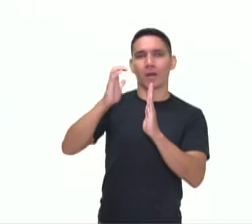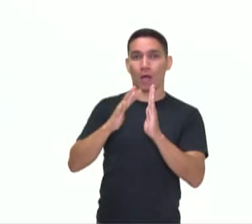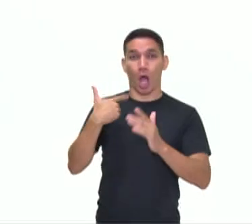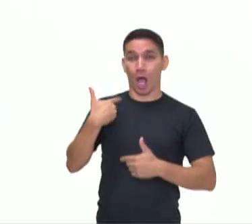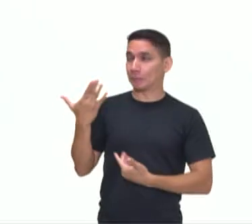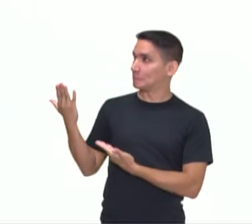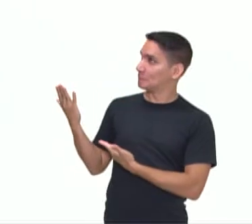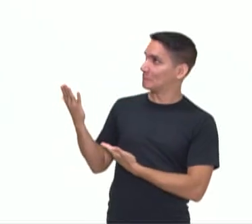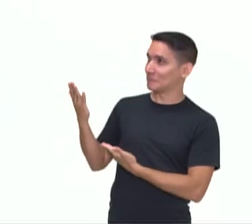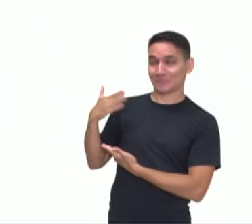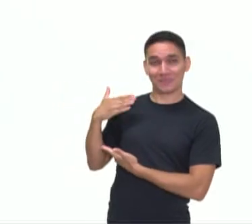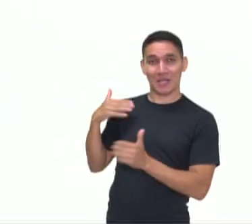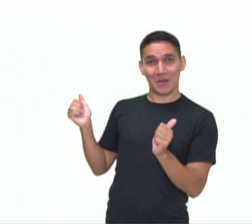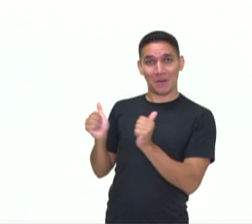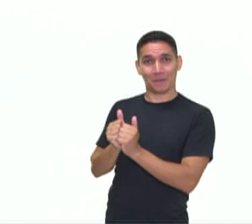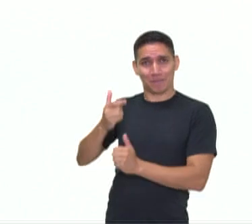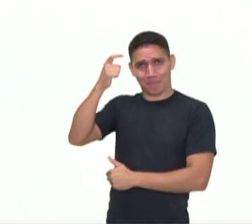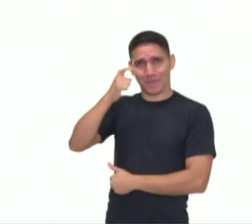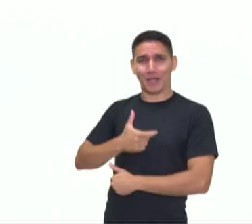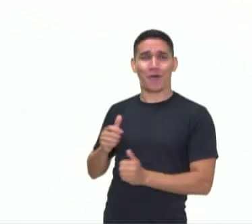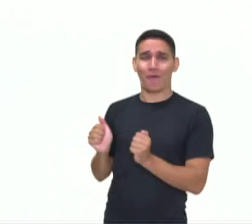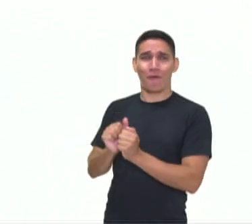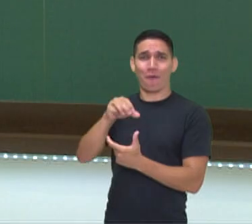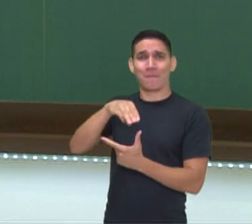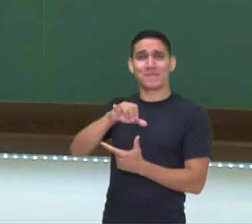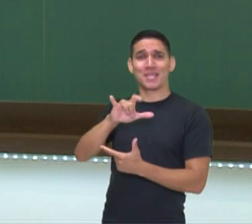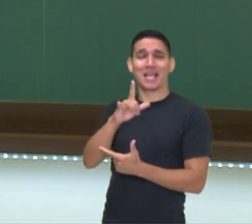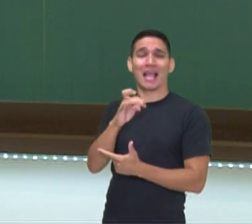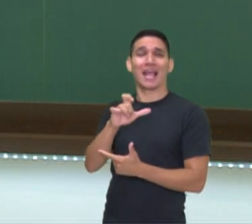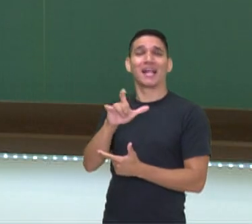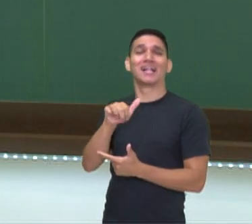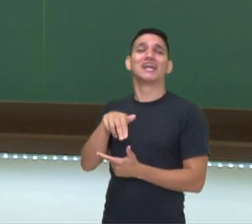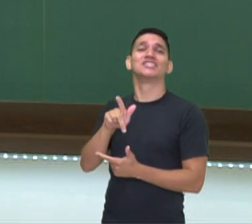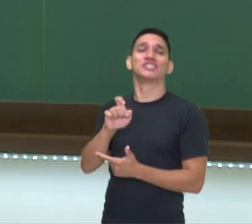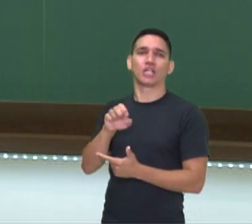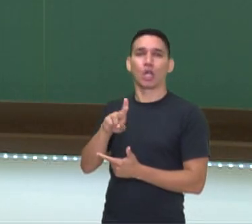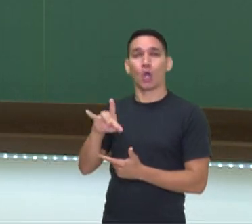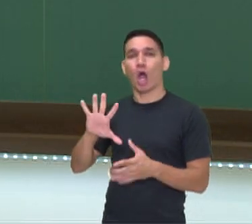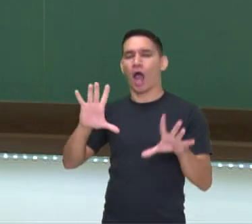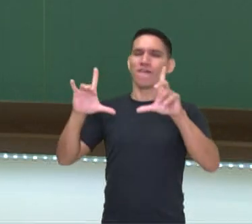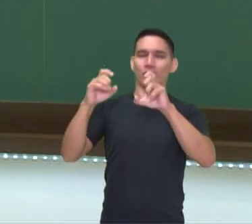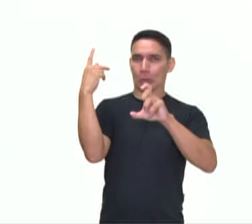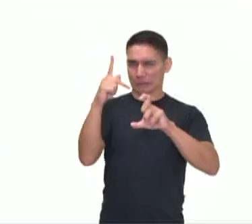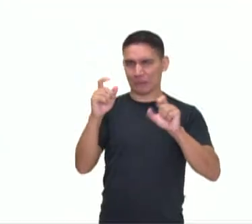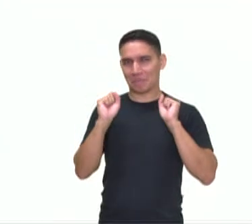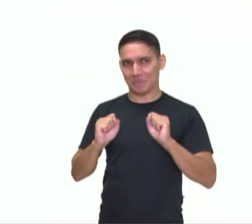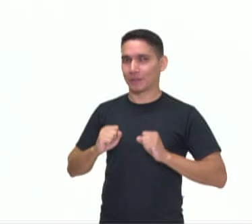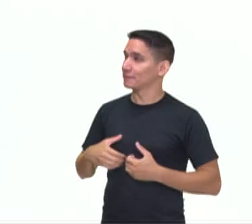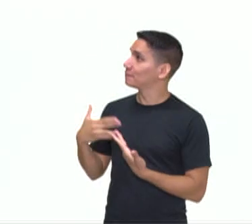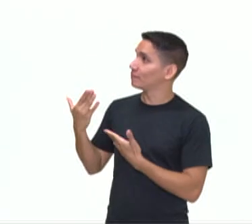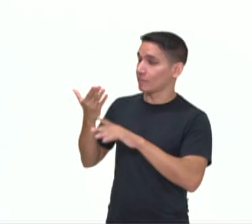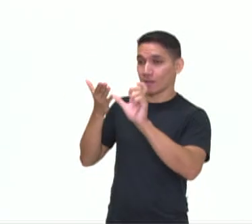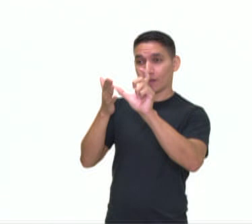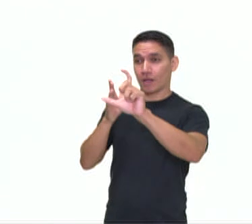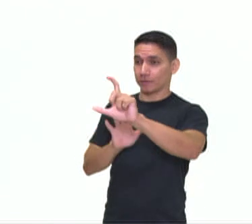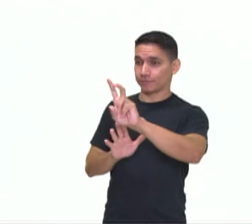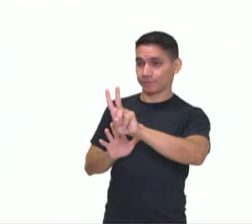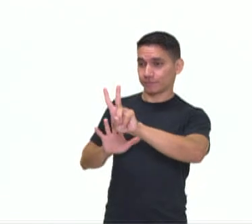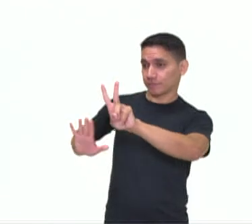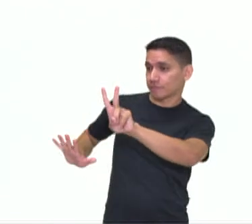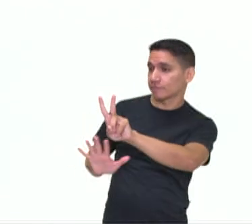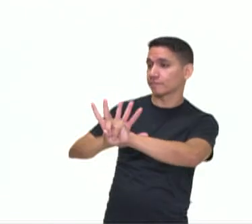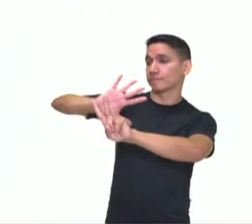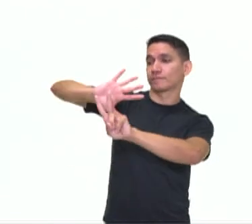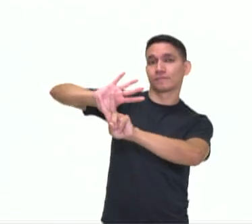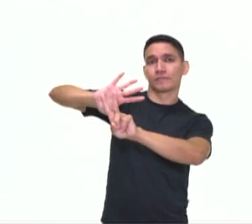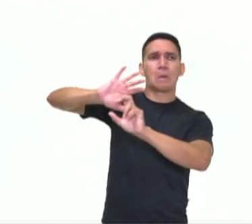ilustrar aqui, eu e o Michelangelo, que a gente está falando tanto do Michelangelo, vamos imaginar um pouco. Pega na sua fotinho lá, a gente coloca num cenário. Pode